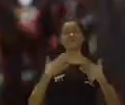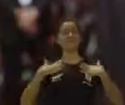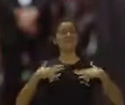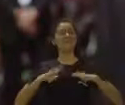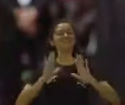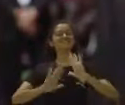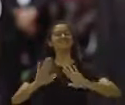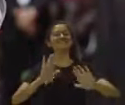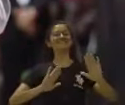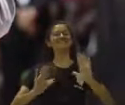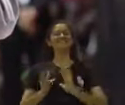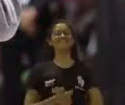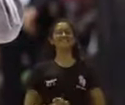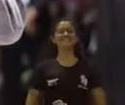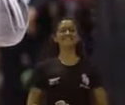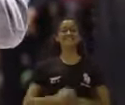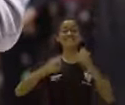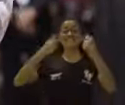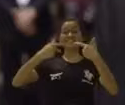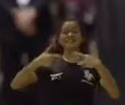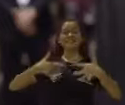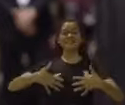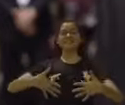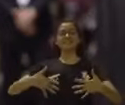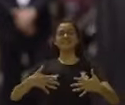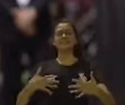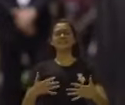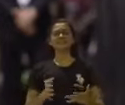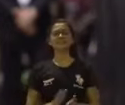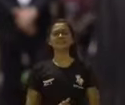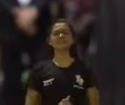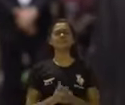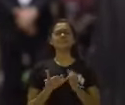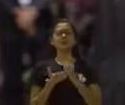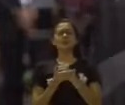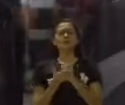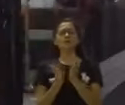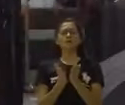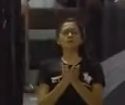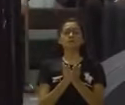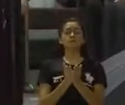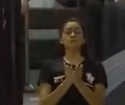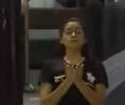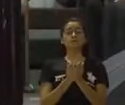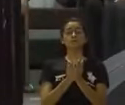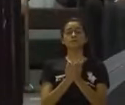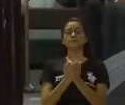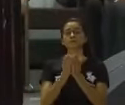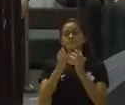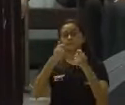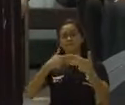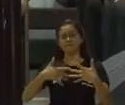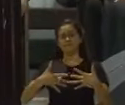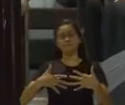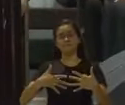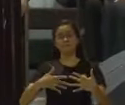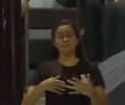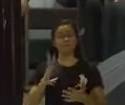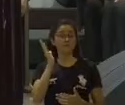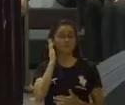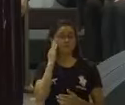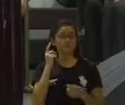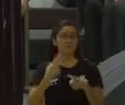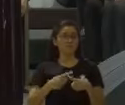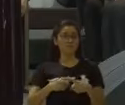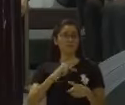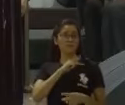escandalize ou que eu vou falar aqui, mas eu estou fundamentado na linguagem bíblica. Você sabe porque